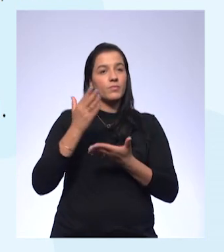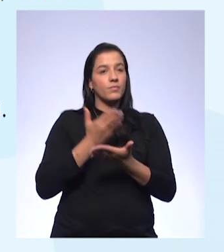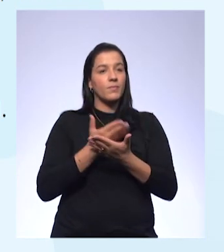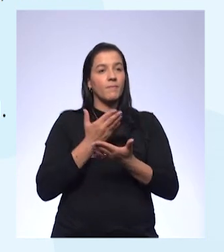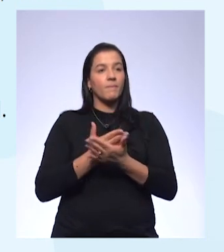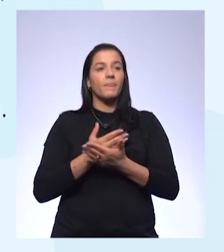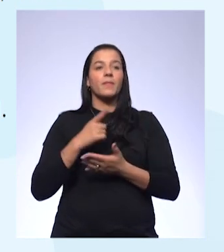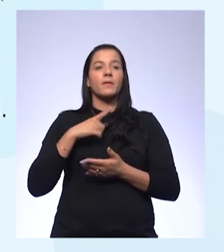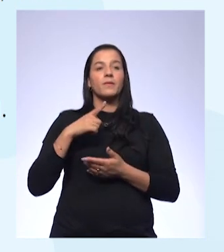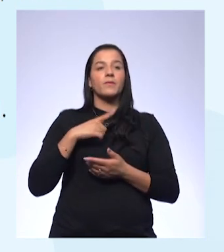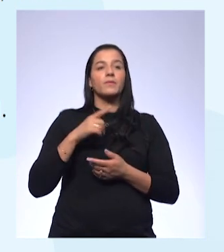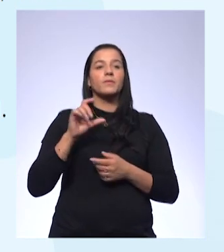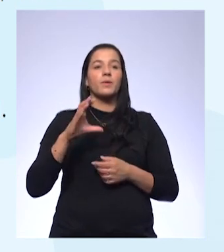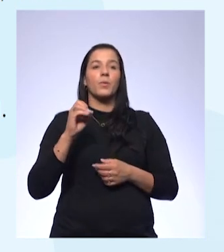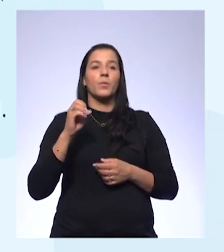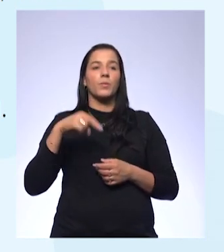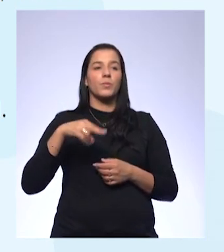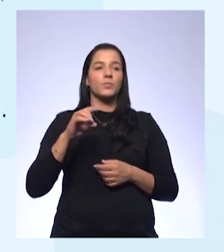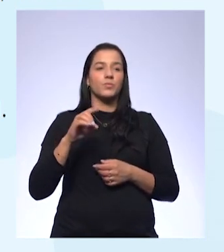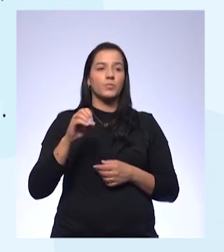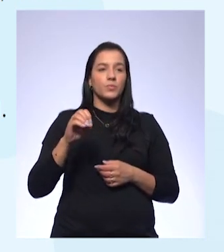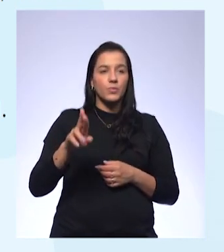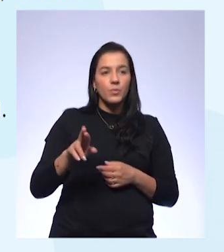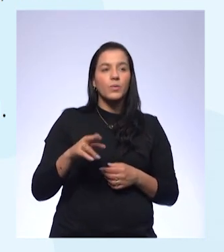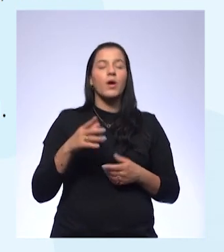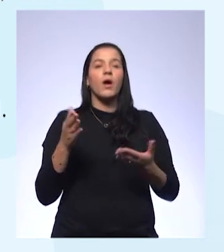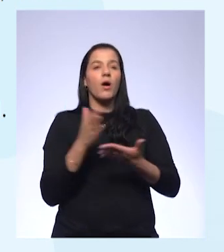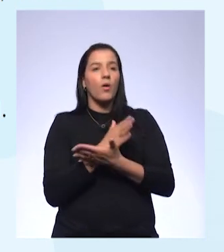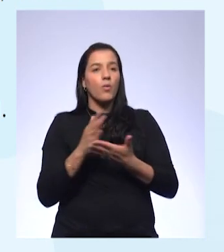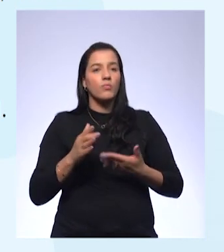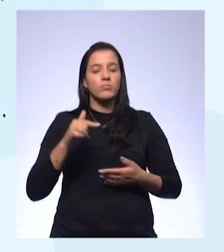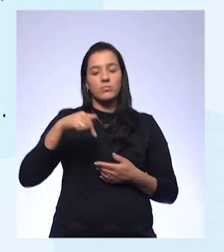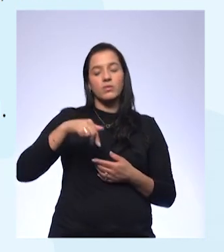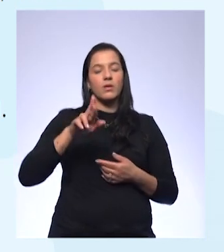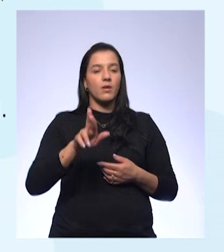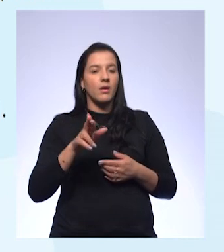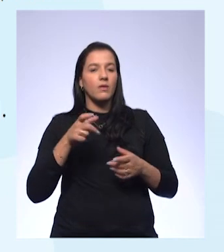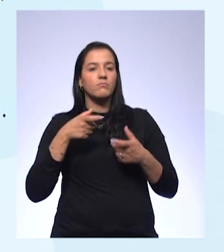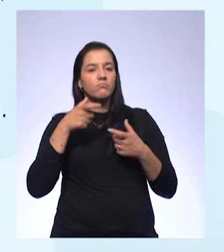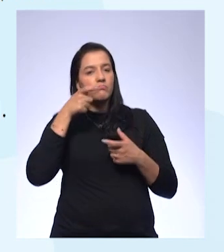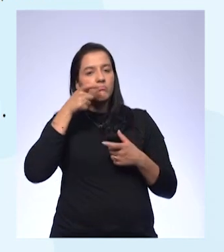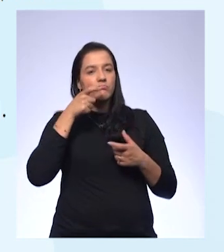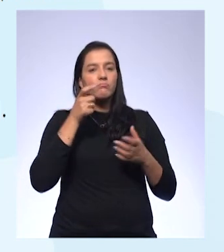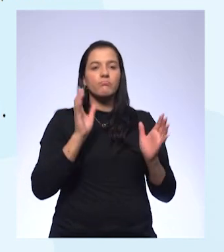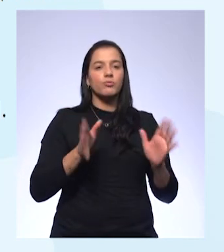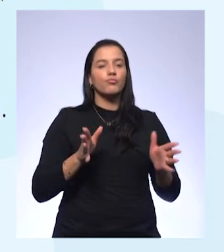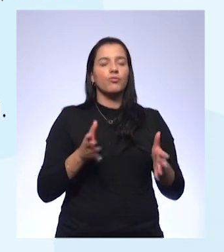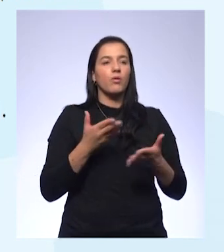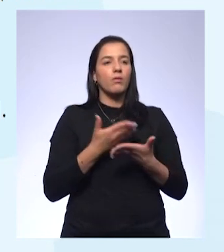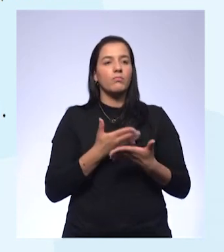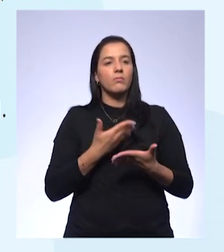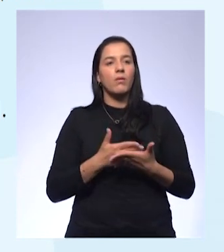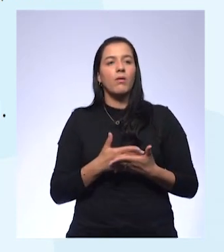sobre a Operação Condor. Talvez alguns tenham acessado o QR Code que apareceu ali na aula, né?